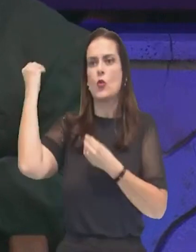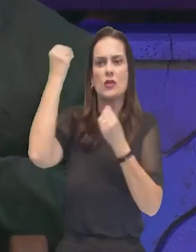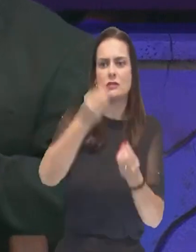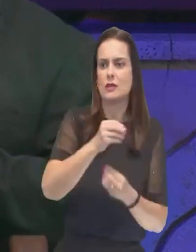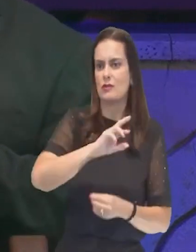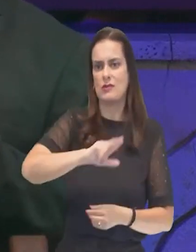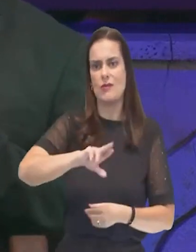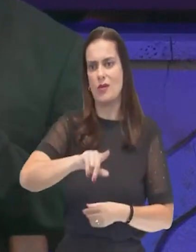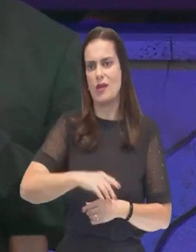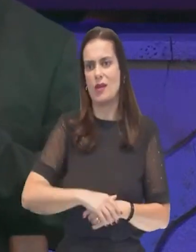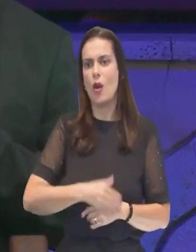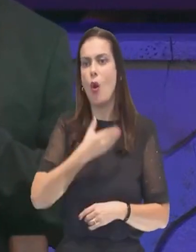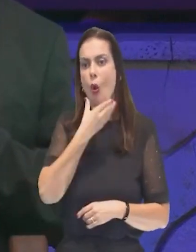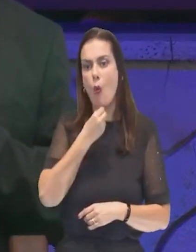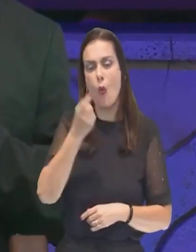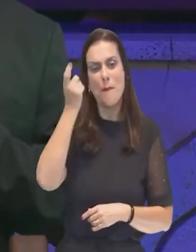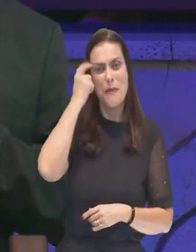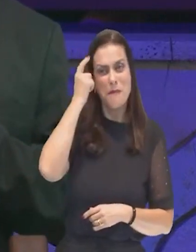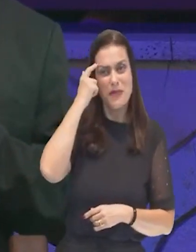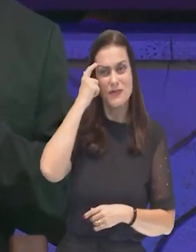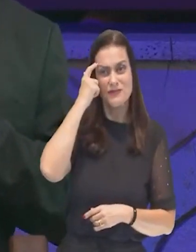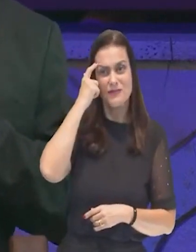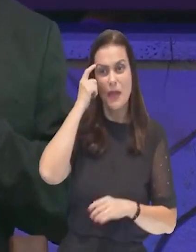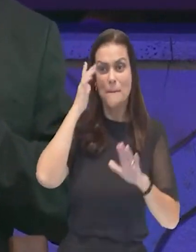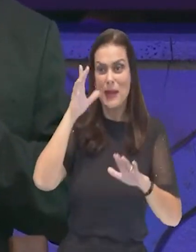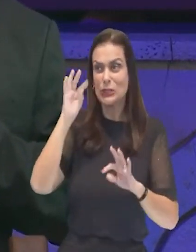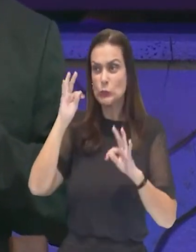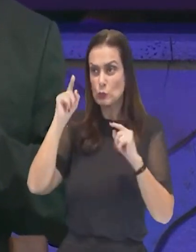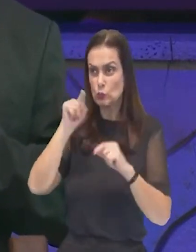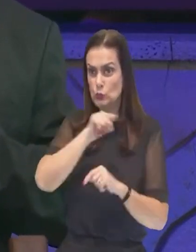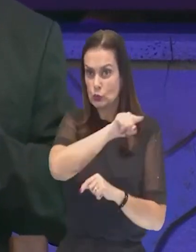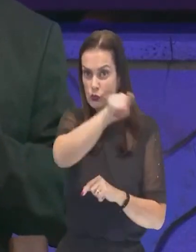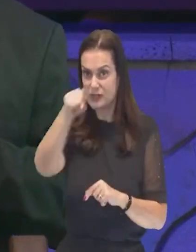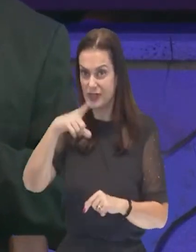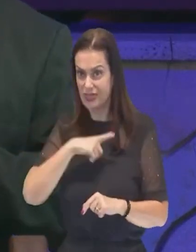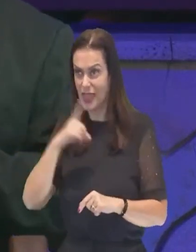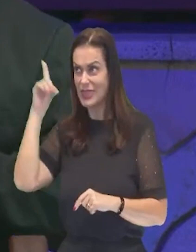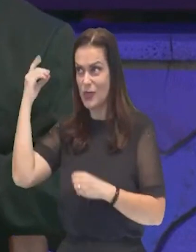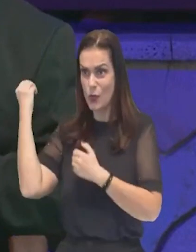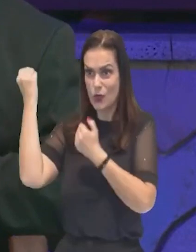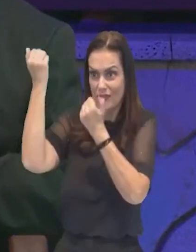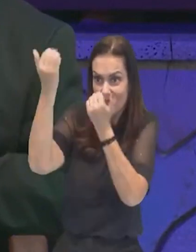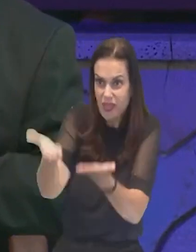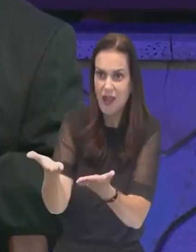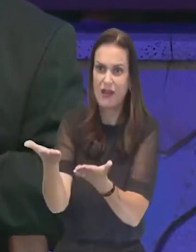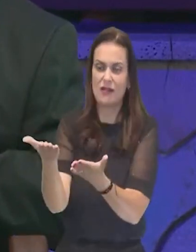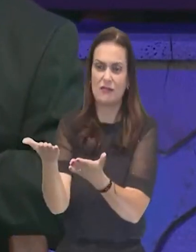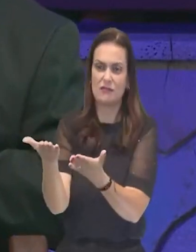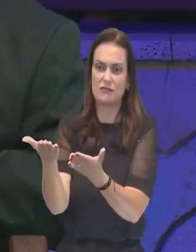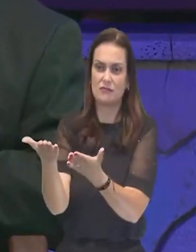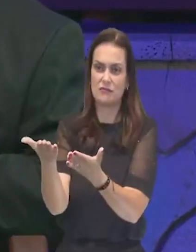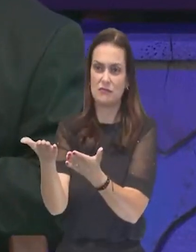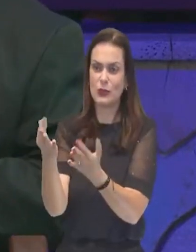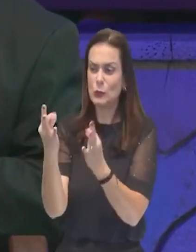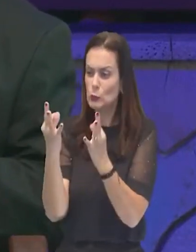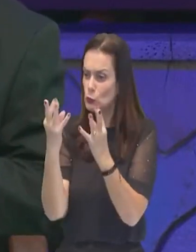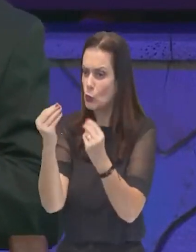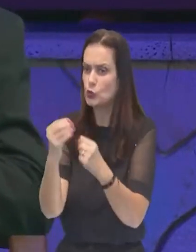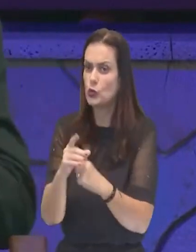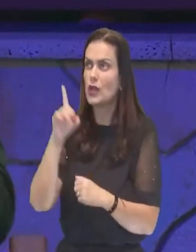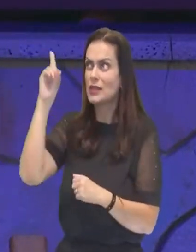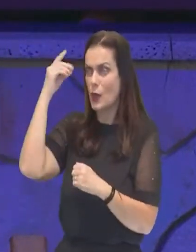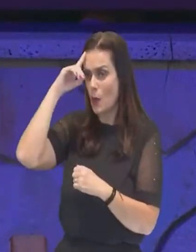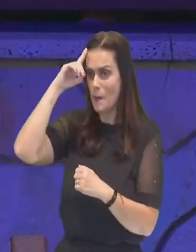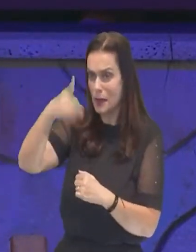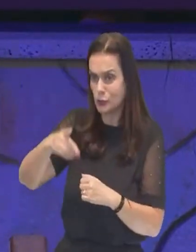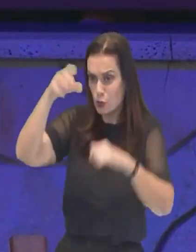Você sabia que tudo que você tem é Deus quem dá? Foi Deus quem te deu? Deus mandou a chuva